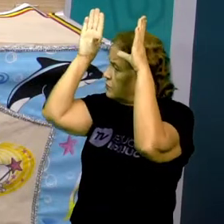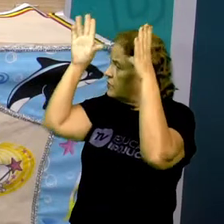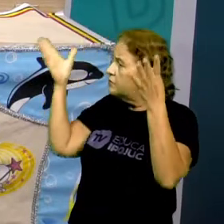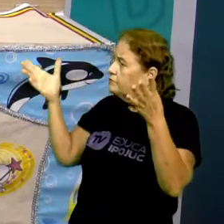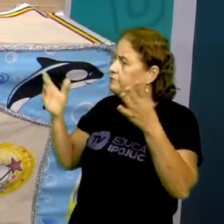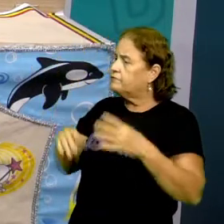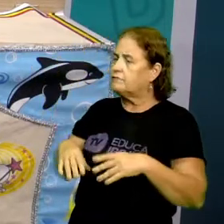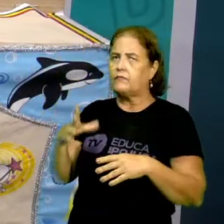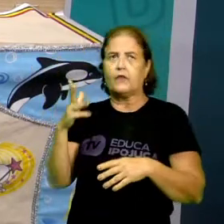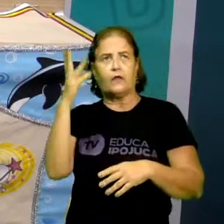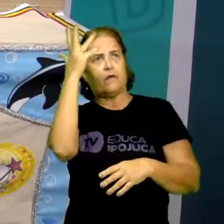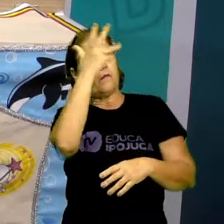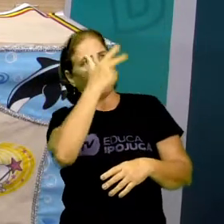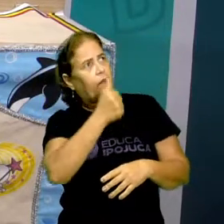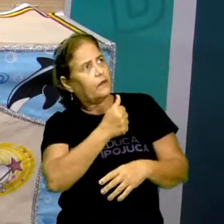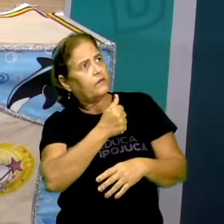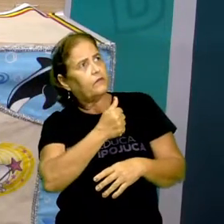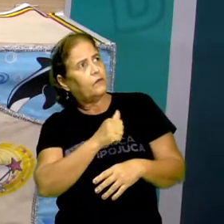um belo...